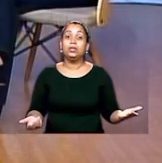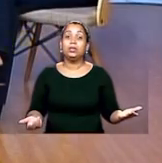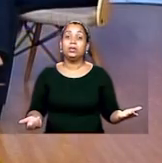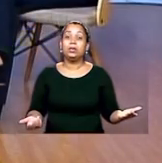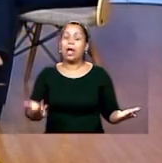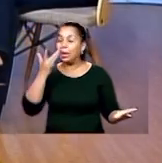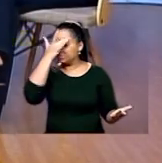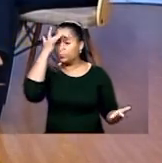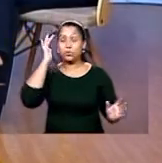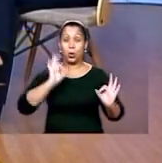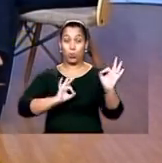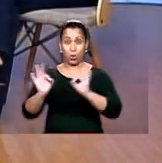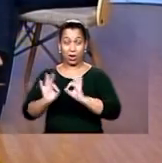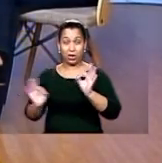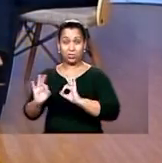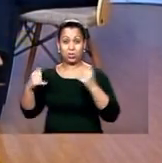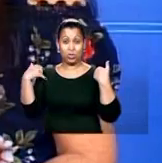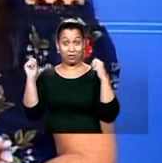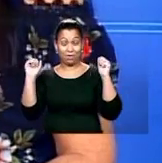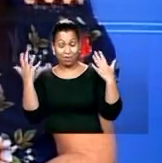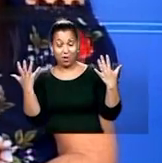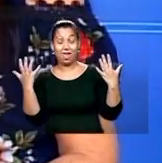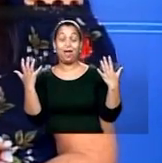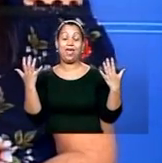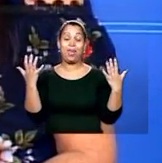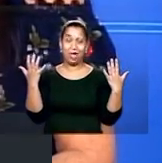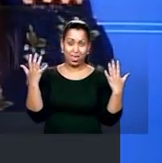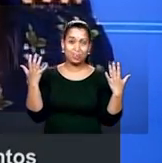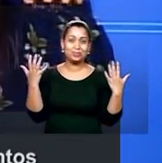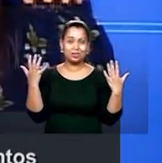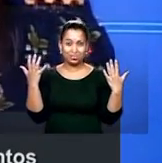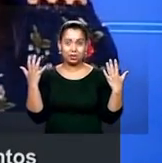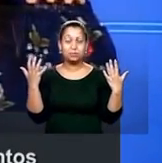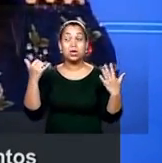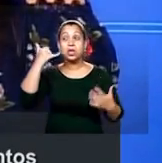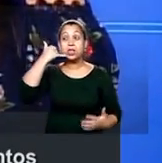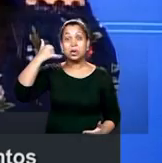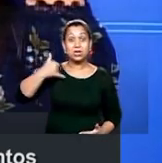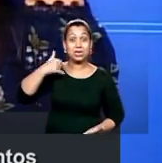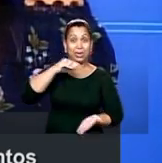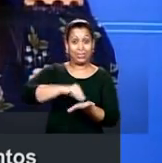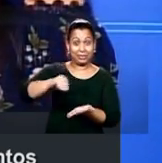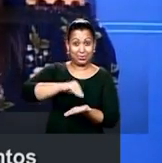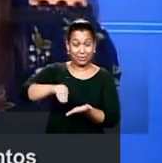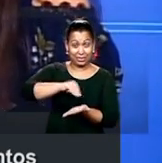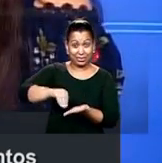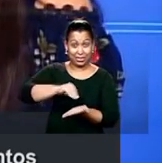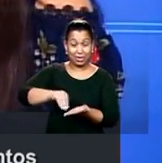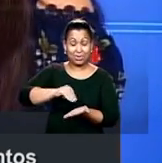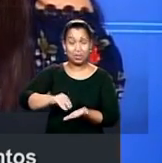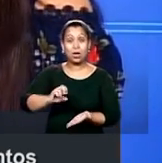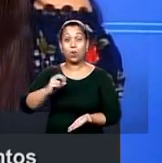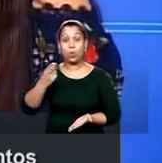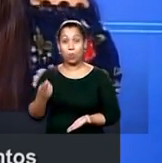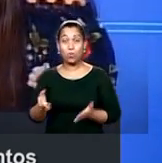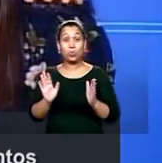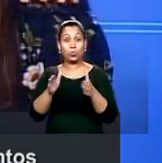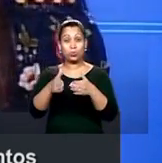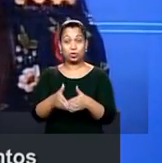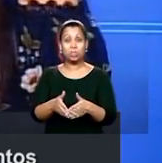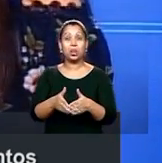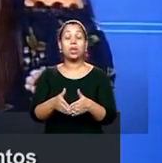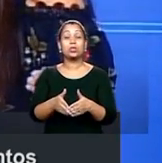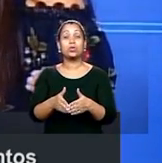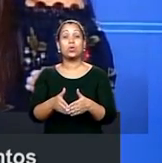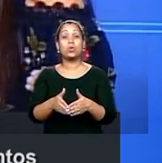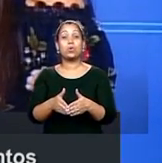Os organizadores de eventos, né, via de regra, entram em contato com a Secretaria de Agricultura ou direto com o Banco de Alimento, e a